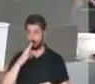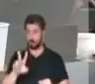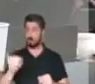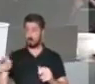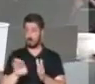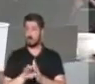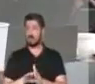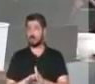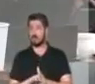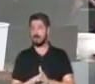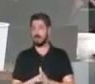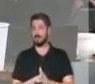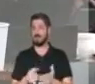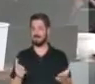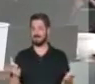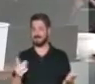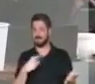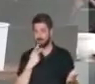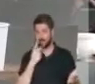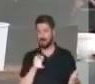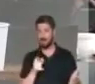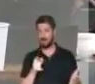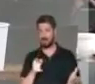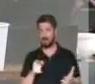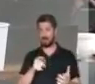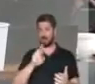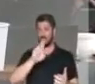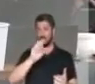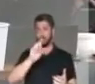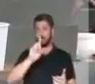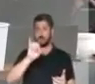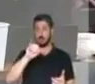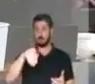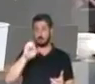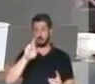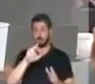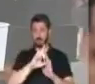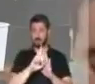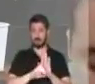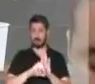denúncias que virão. Repito,